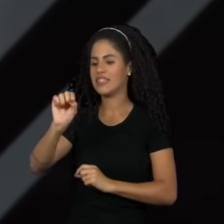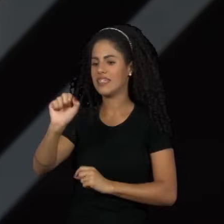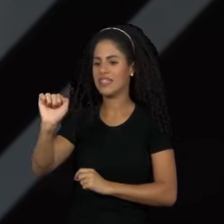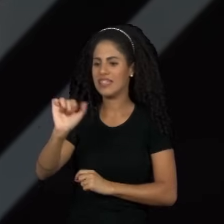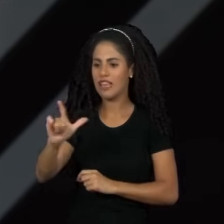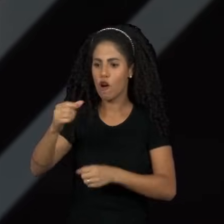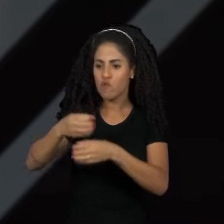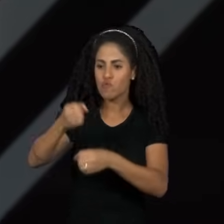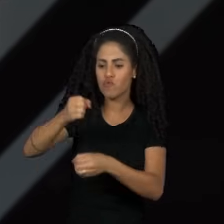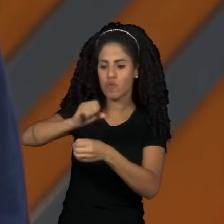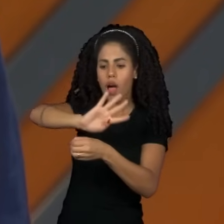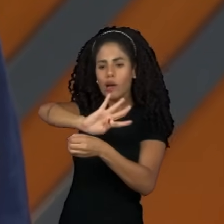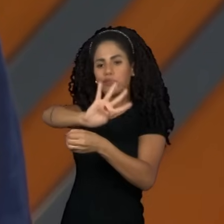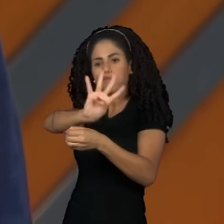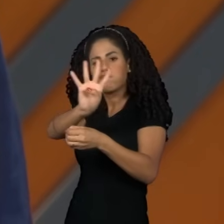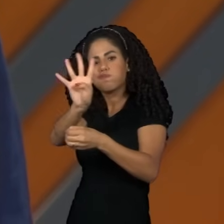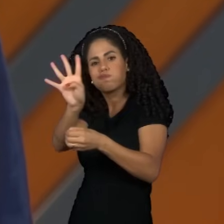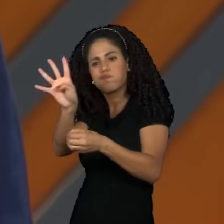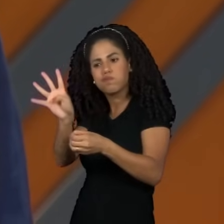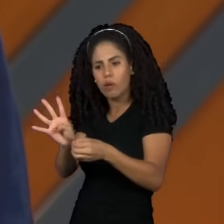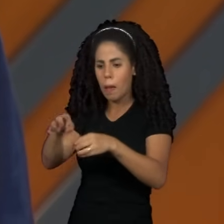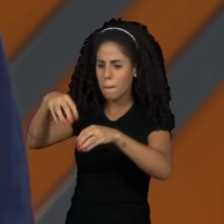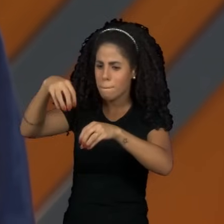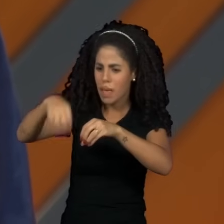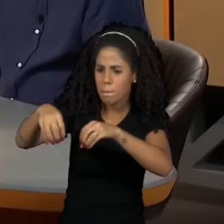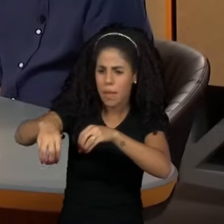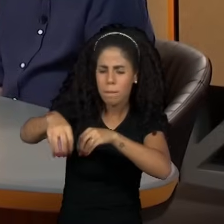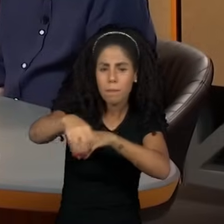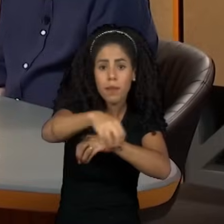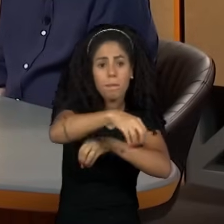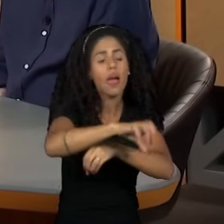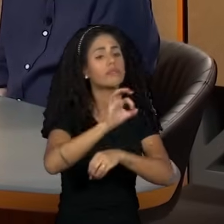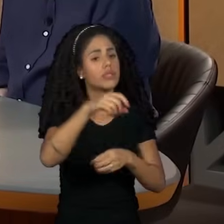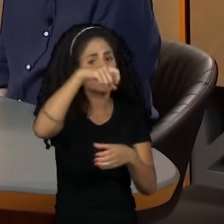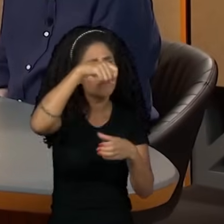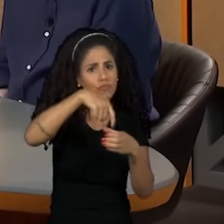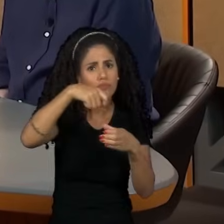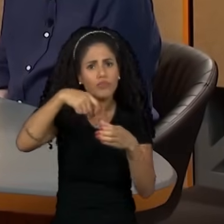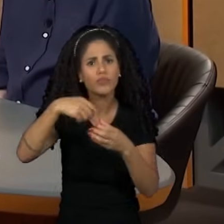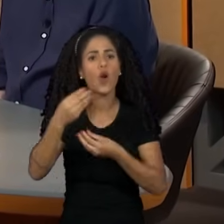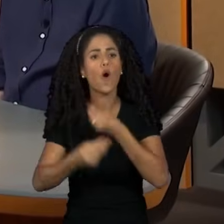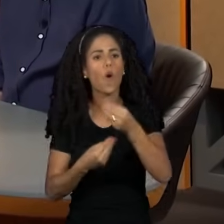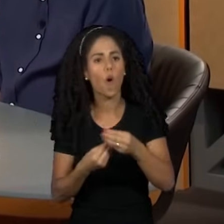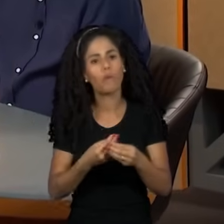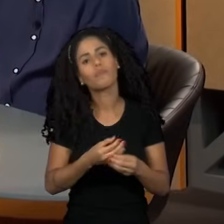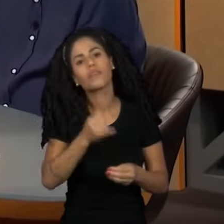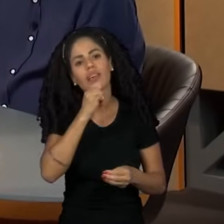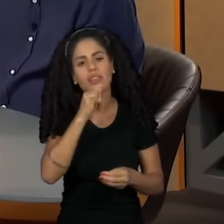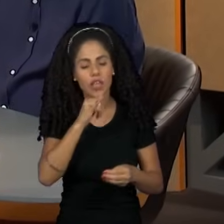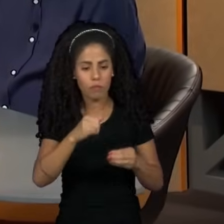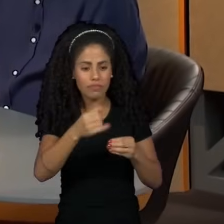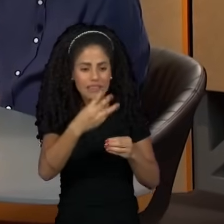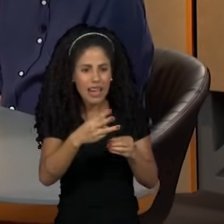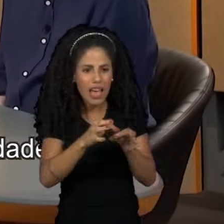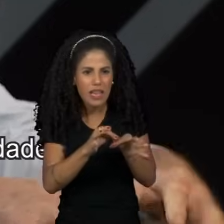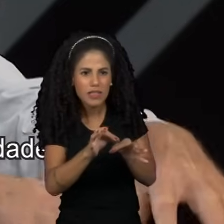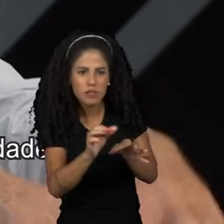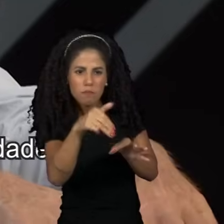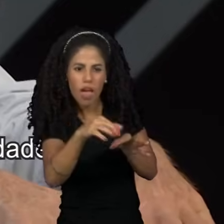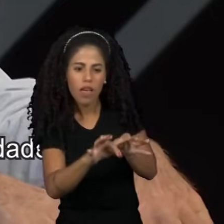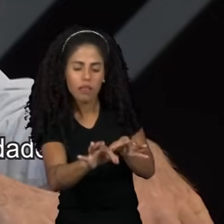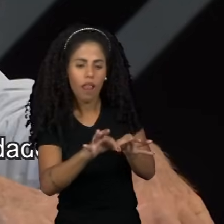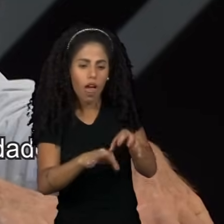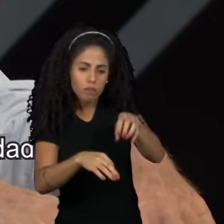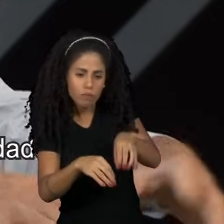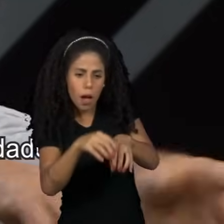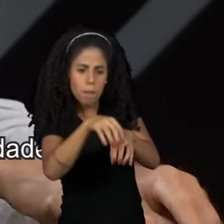início, plantei muito sisal e plantando em ilhas, assim, cada 3 metros, nos lugares mais pobres, cavando